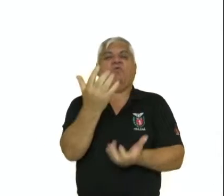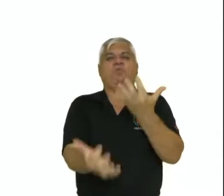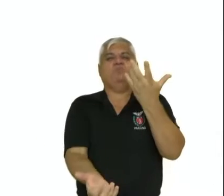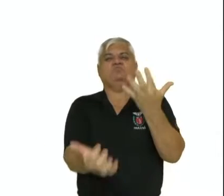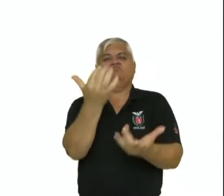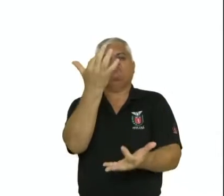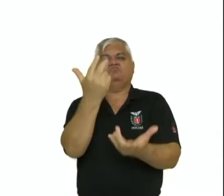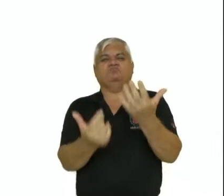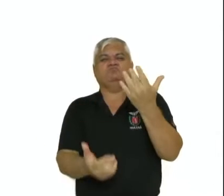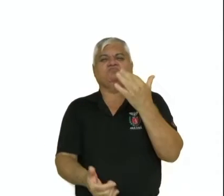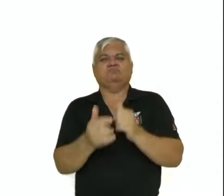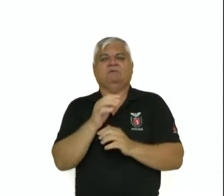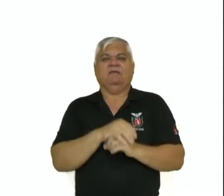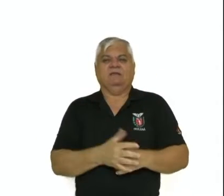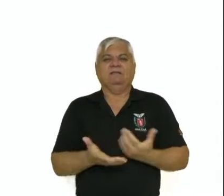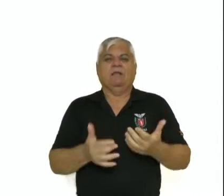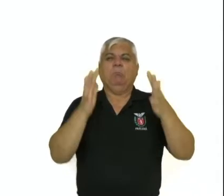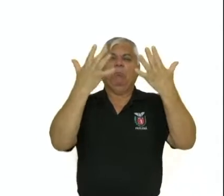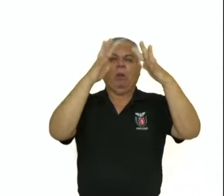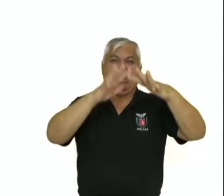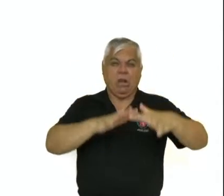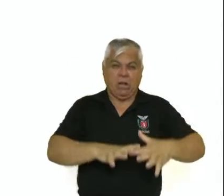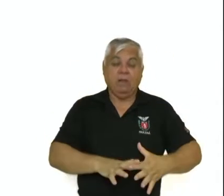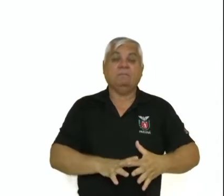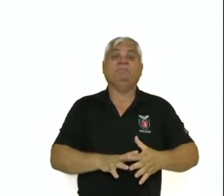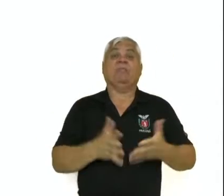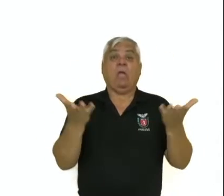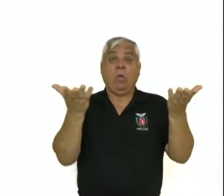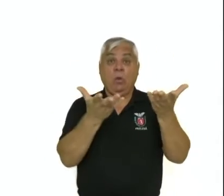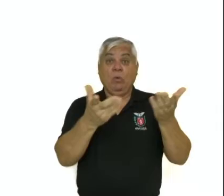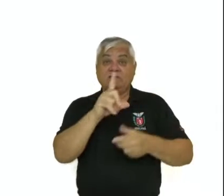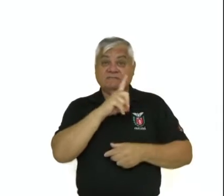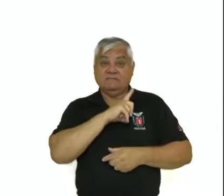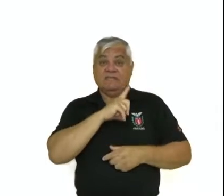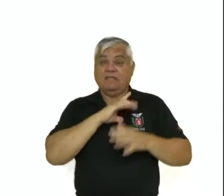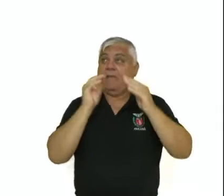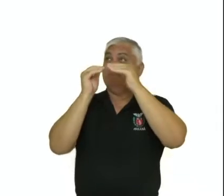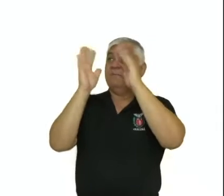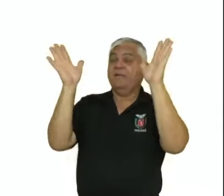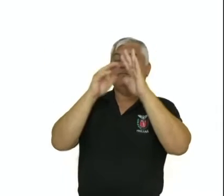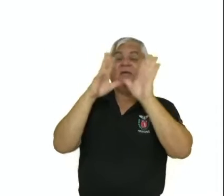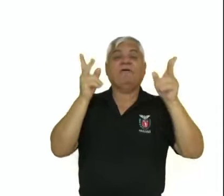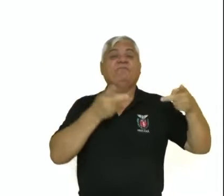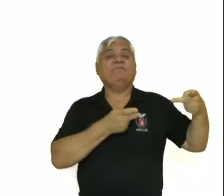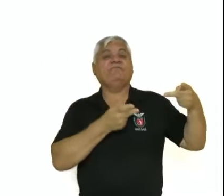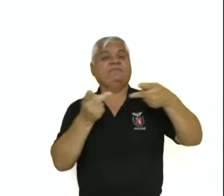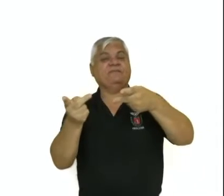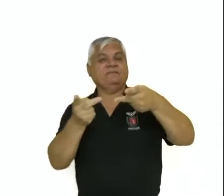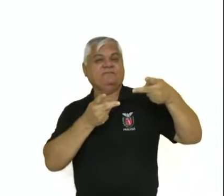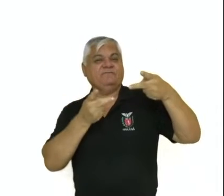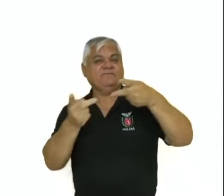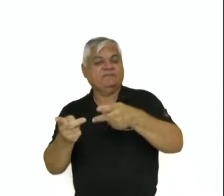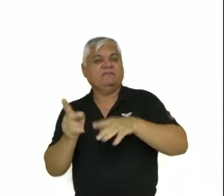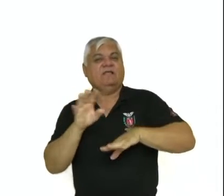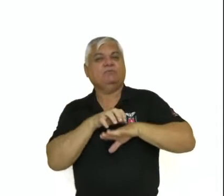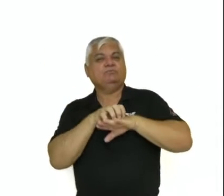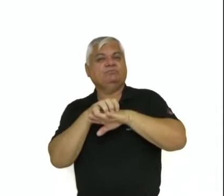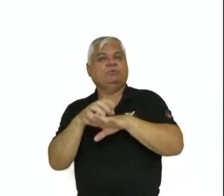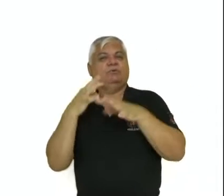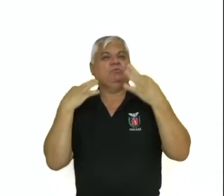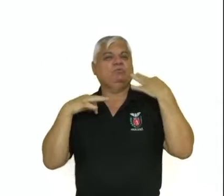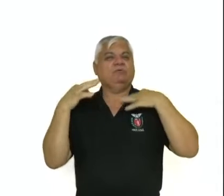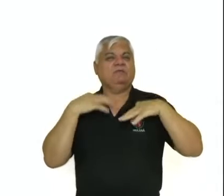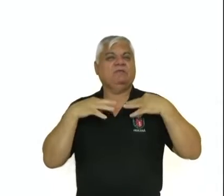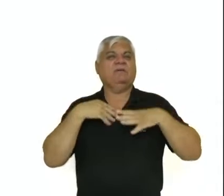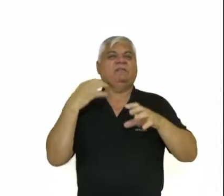pequenas partes da sua construção. Atualmente, o local abriga uma área aberta ao lazer e à visitação. Para substituí-lo, os romanos construíram